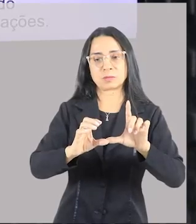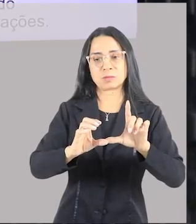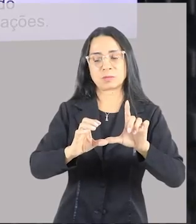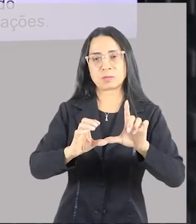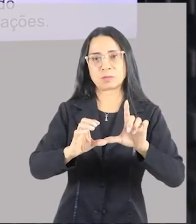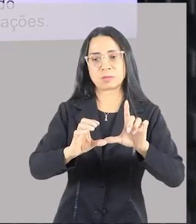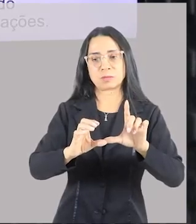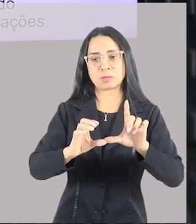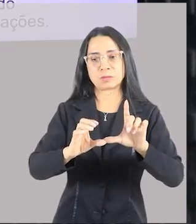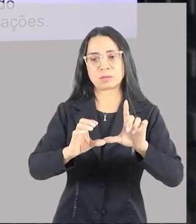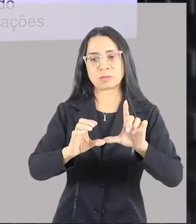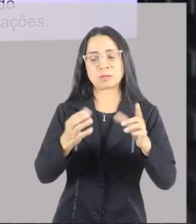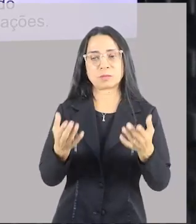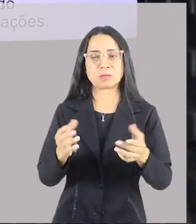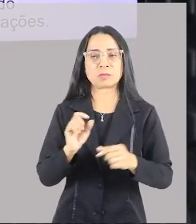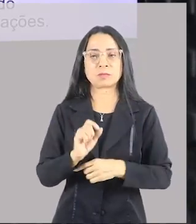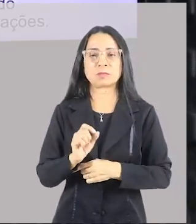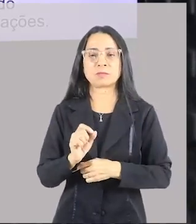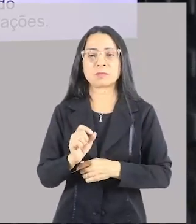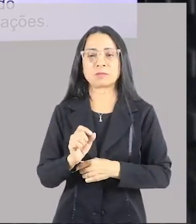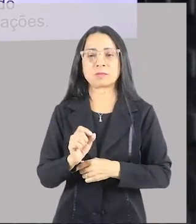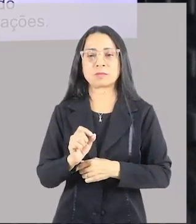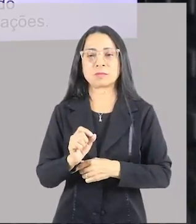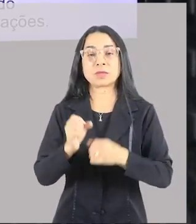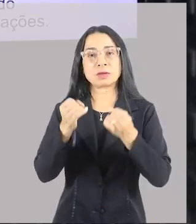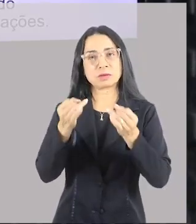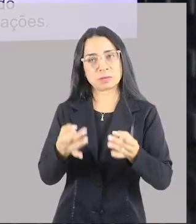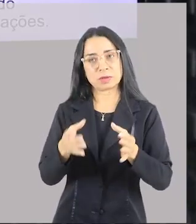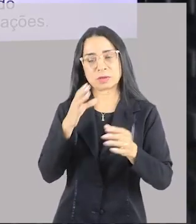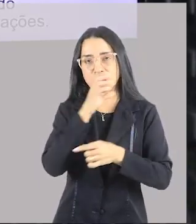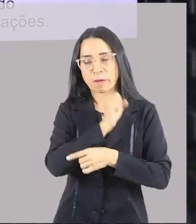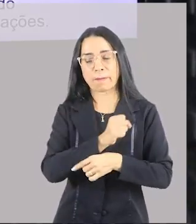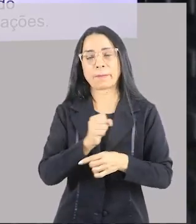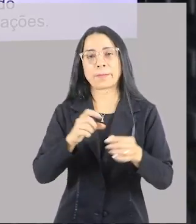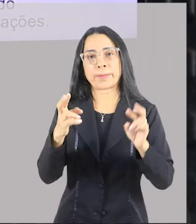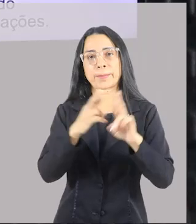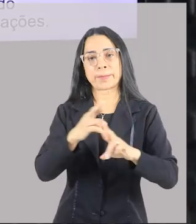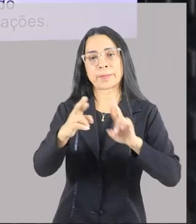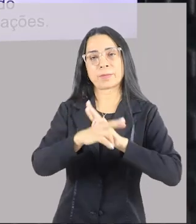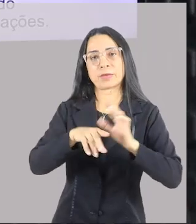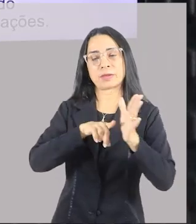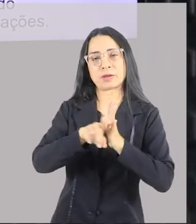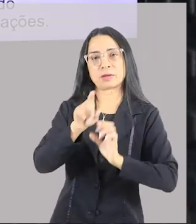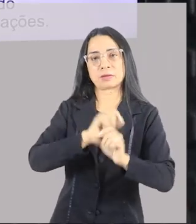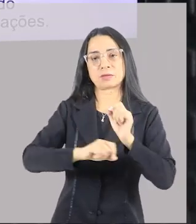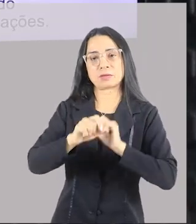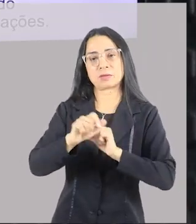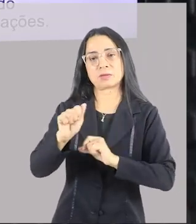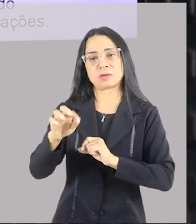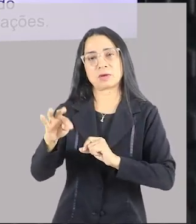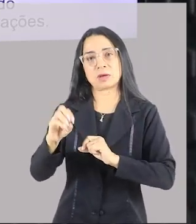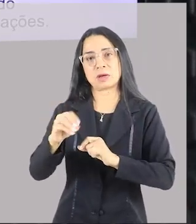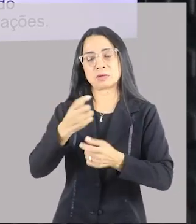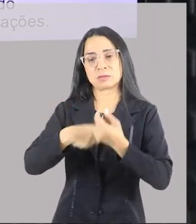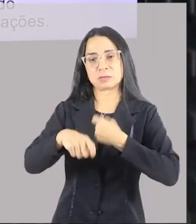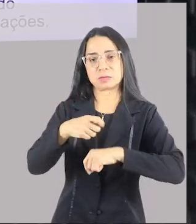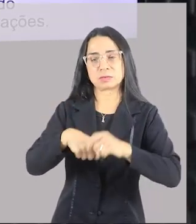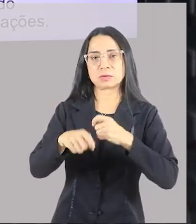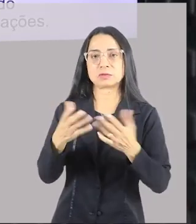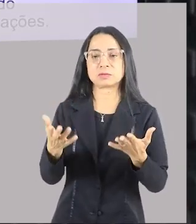dentro do limite da lei. Um breve comentário sobre essa questão é que o ato administrativo, sendo